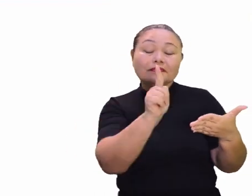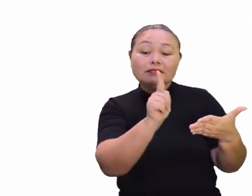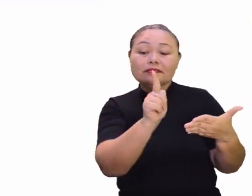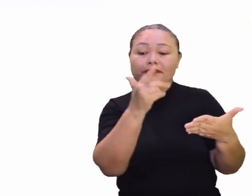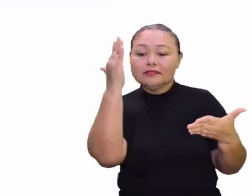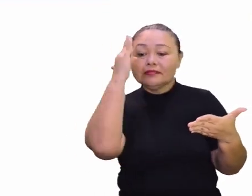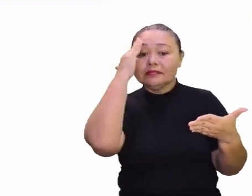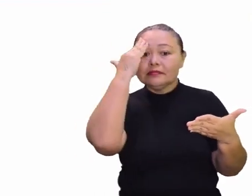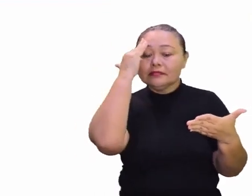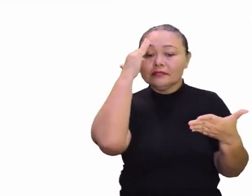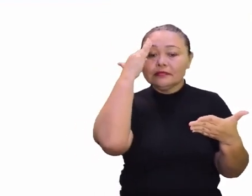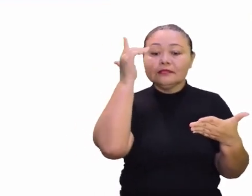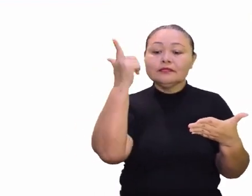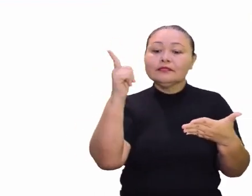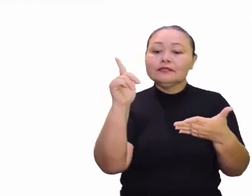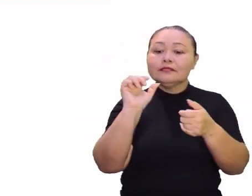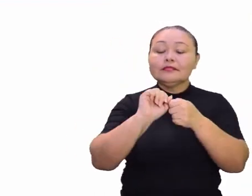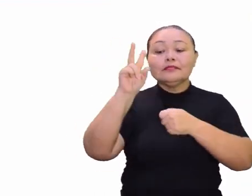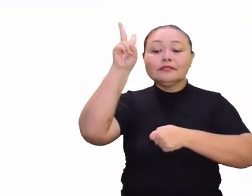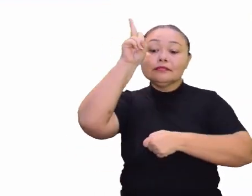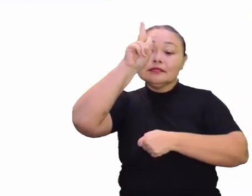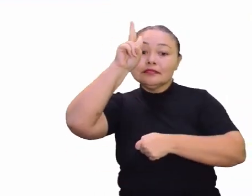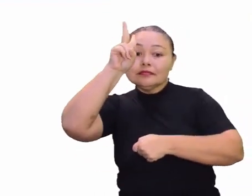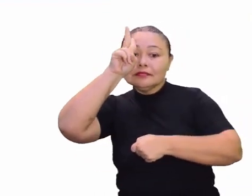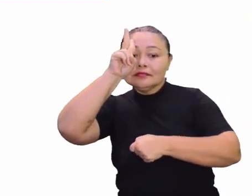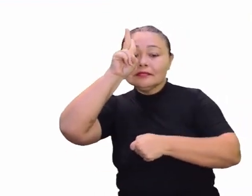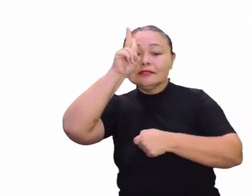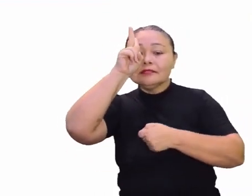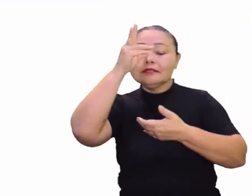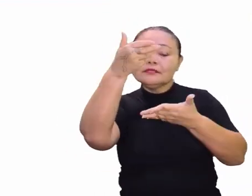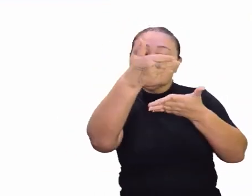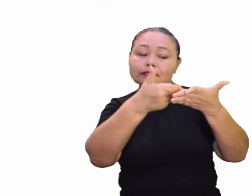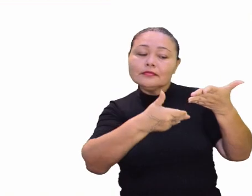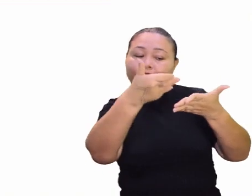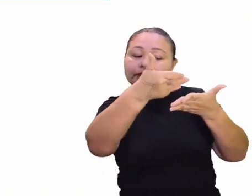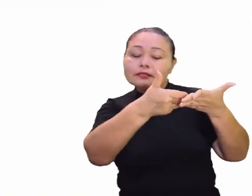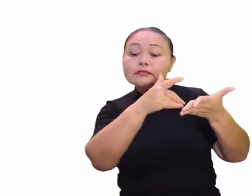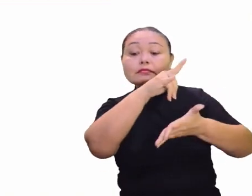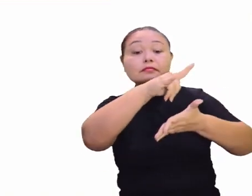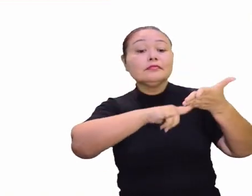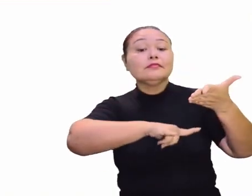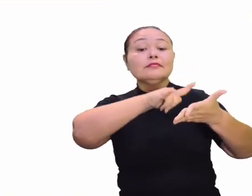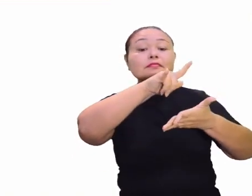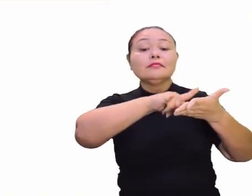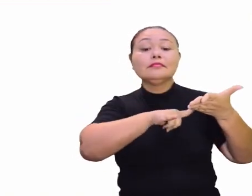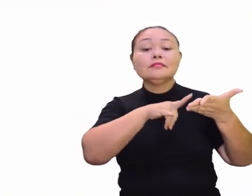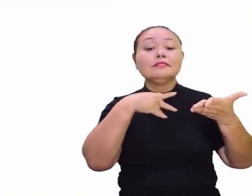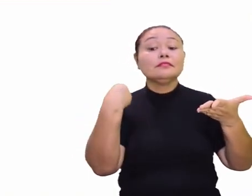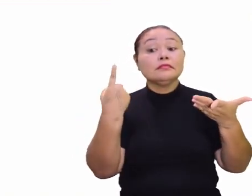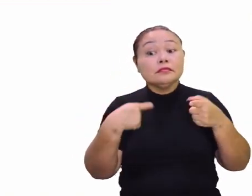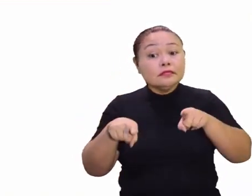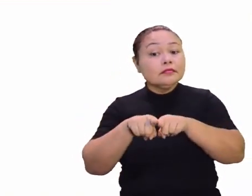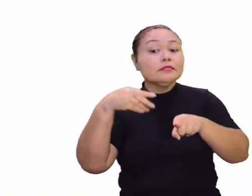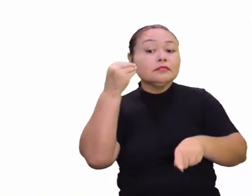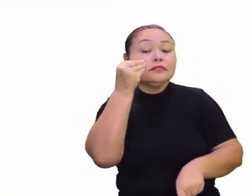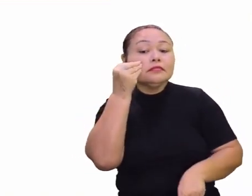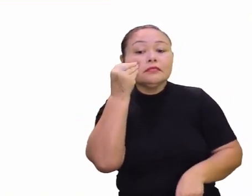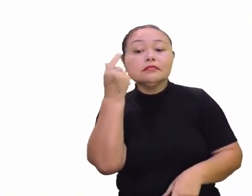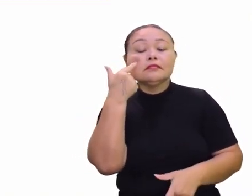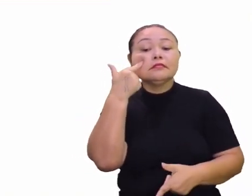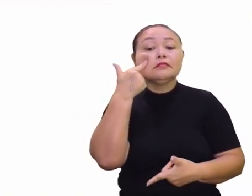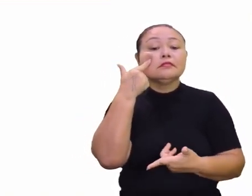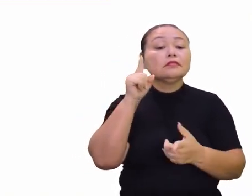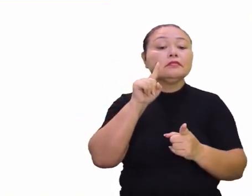consigam interpretar geograficamente, historicamente, em fontes documentais e na vivência